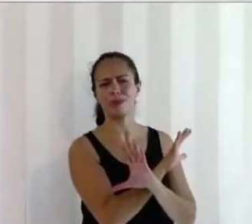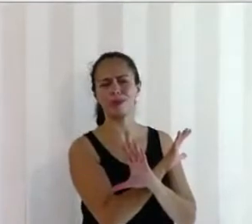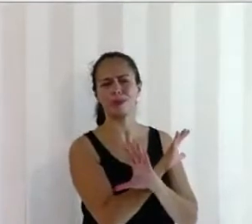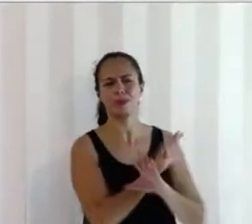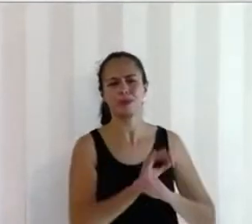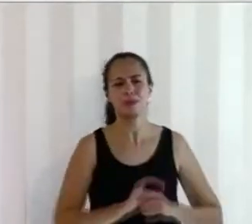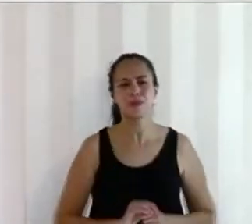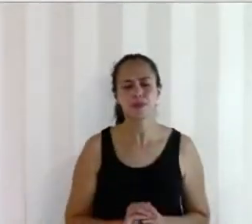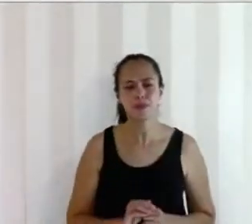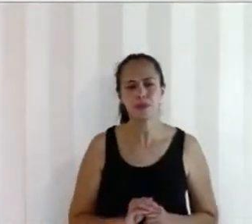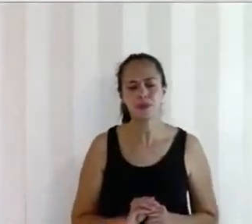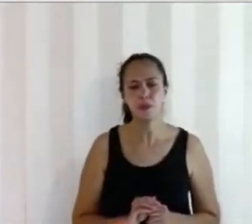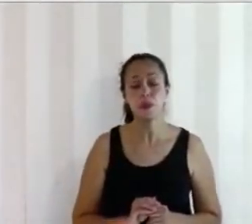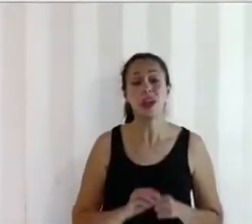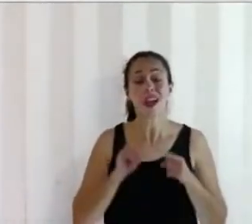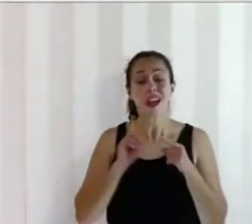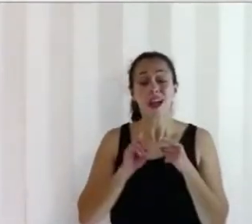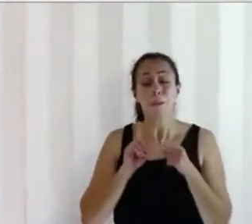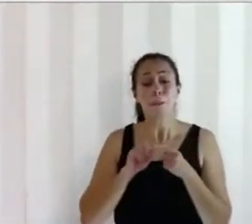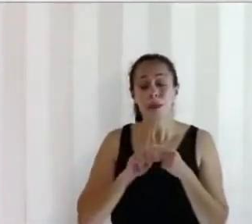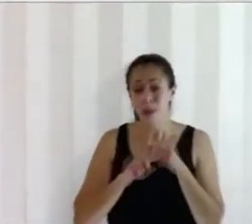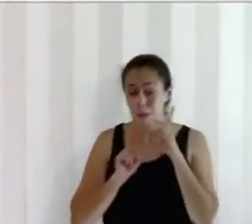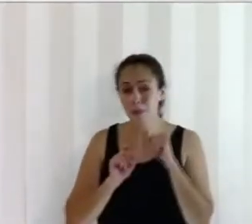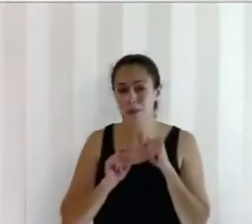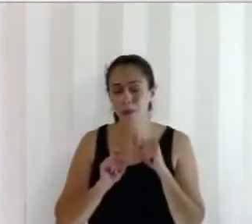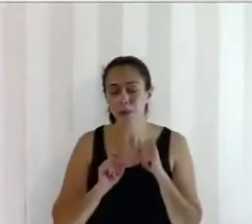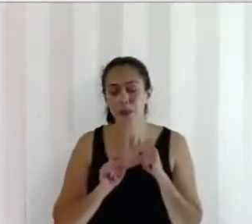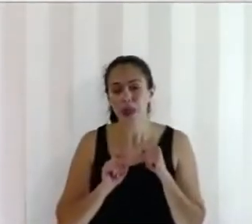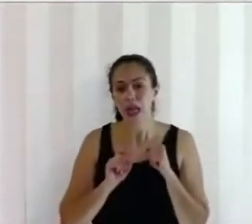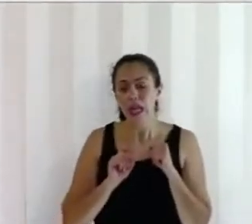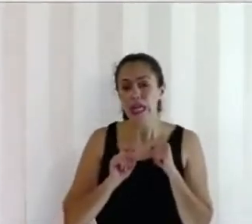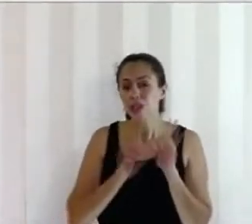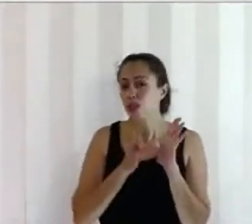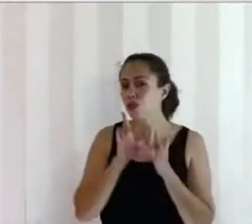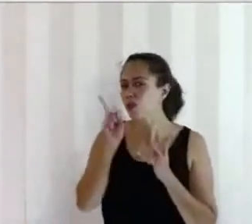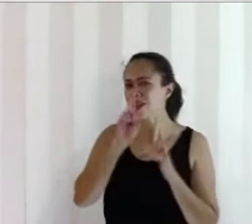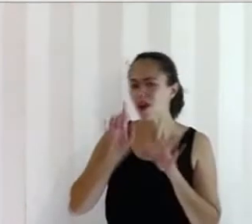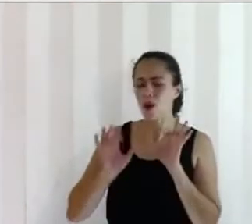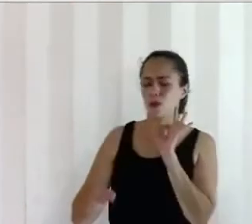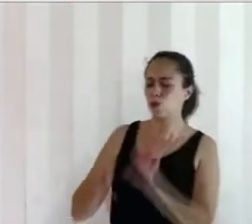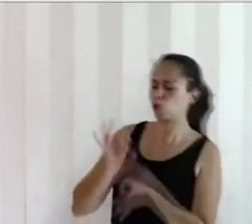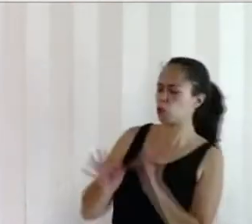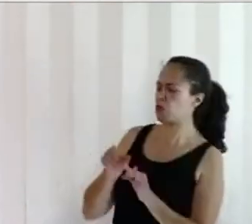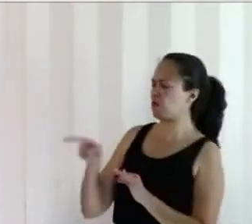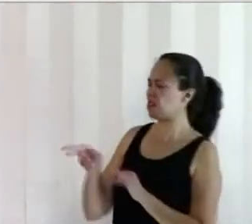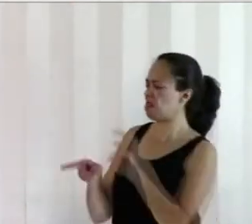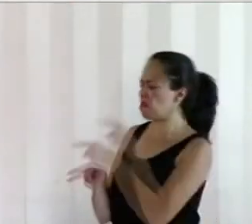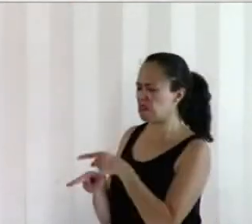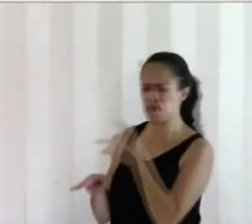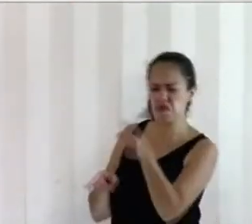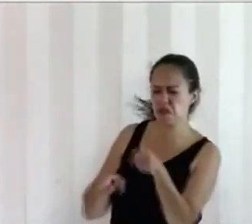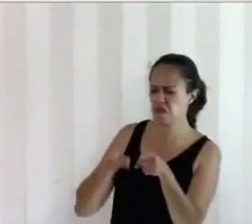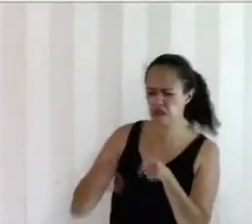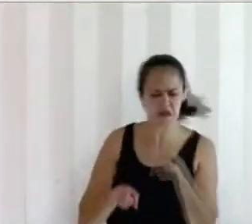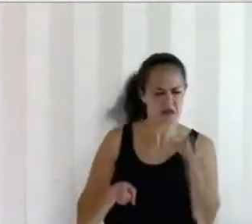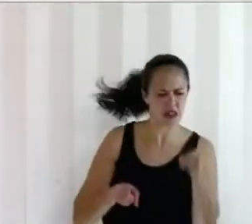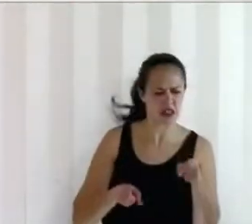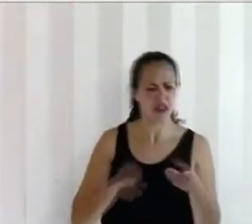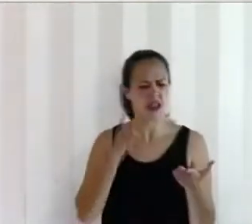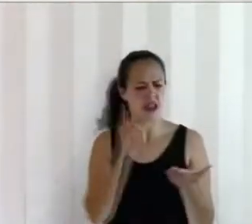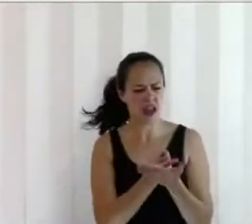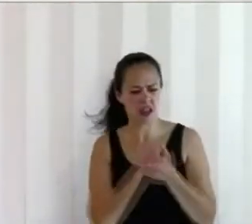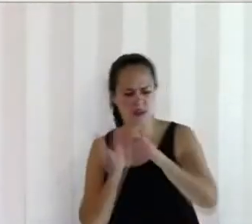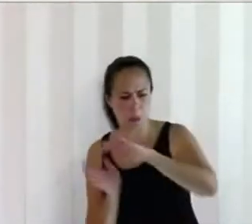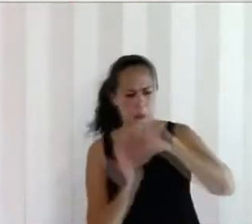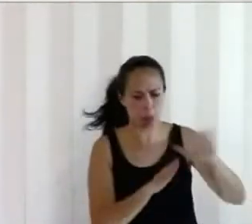estava tão distorcida pela lei oral, pelas práticas dos pais para filhos, que precisava de